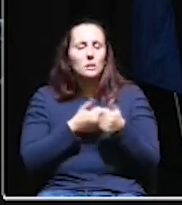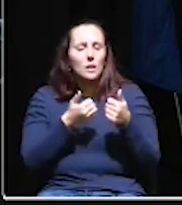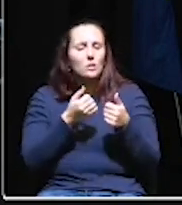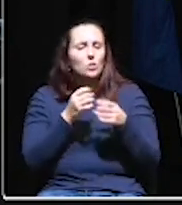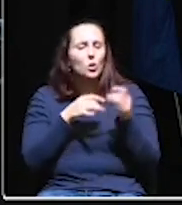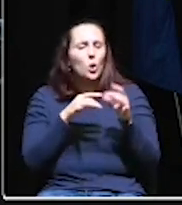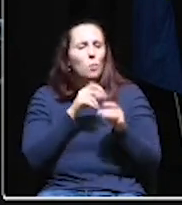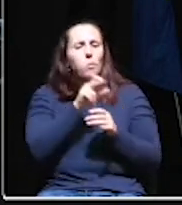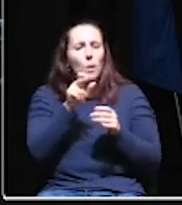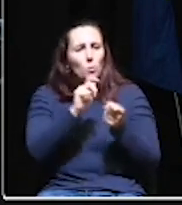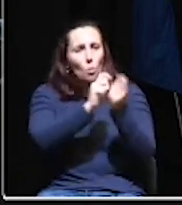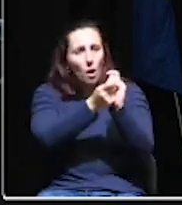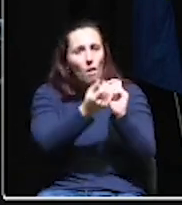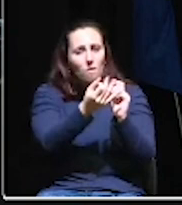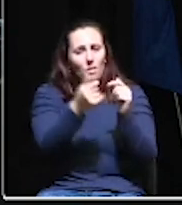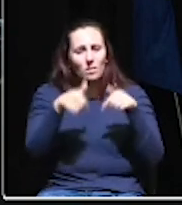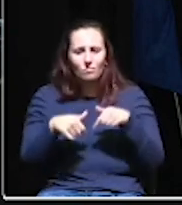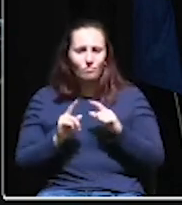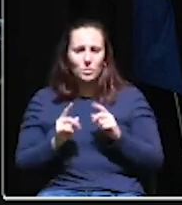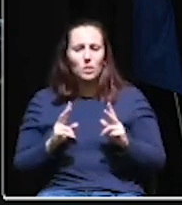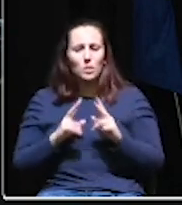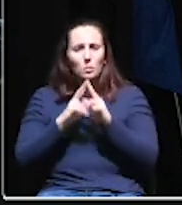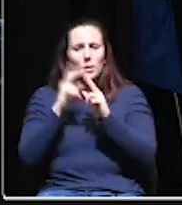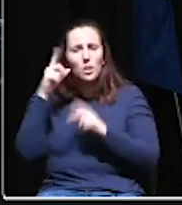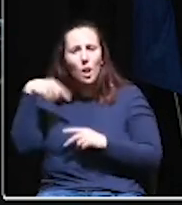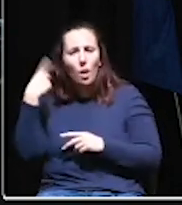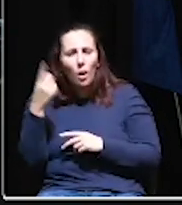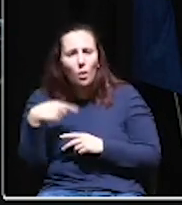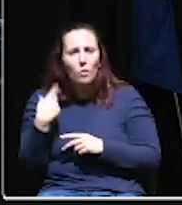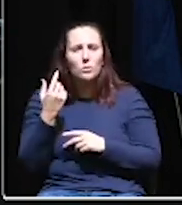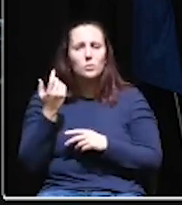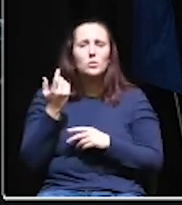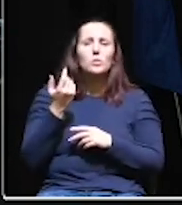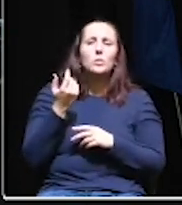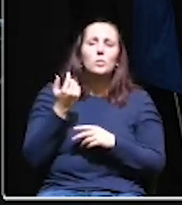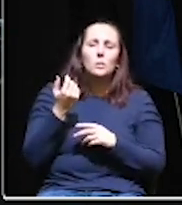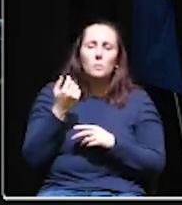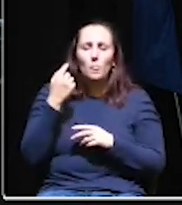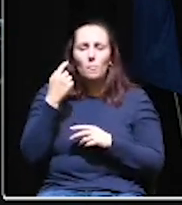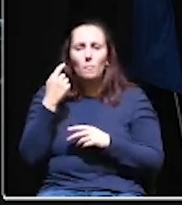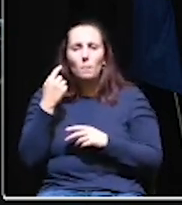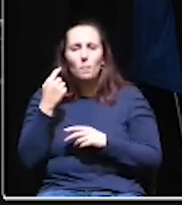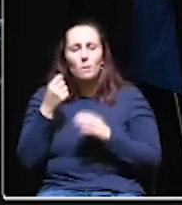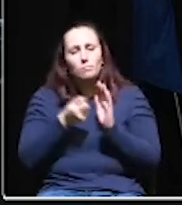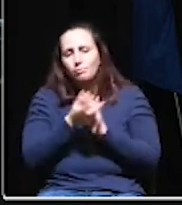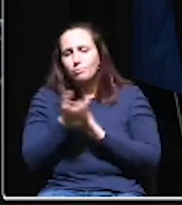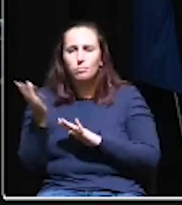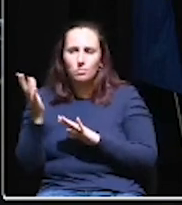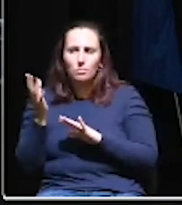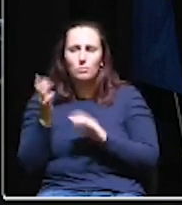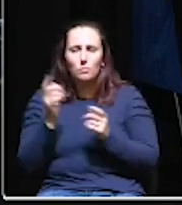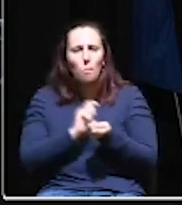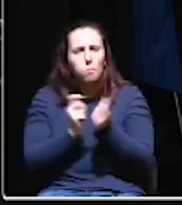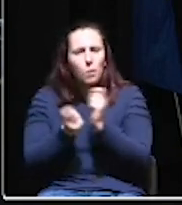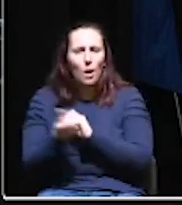fazer. Essas sim são audazes. Paris, Londres, Barcelona, Berlim conseguiram mudar e